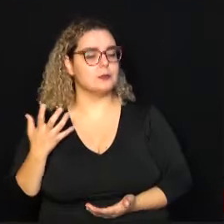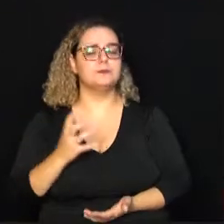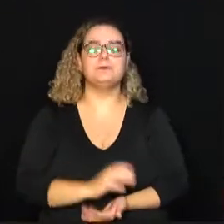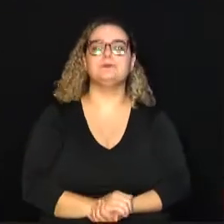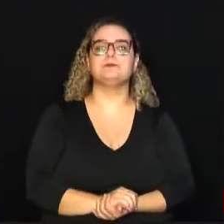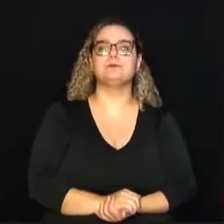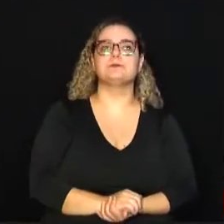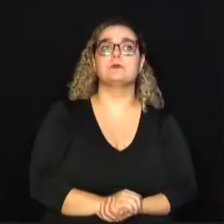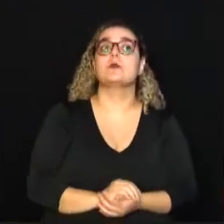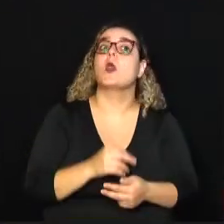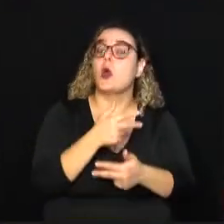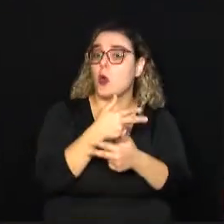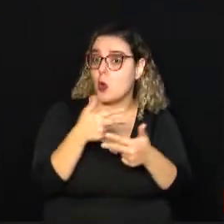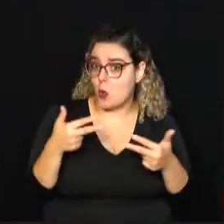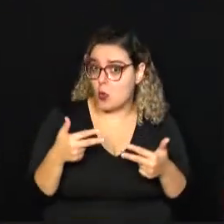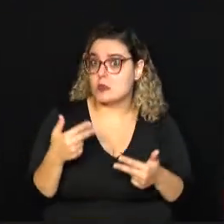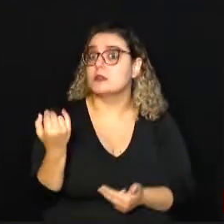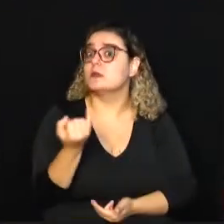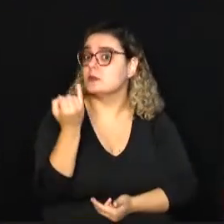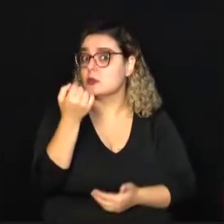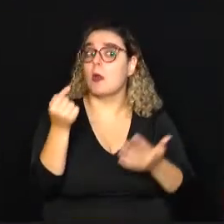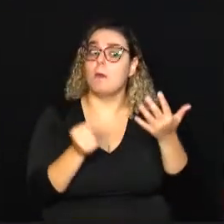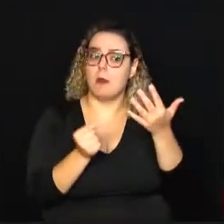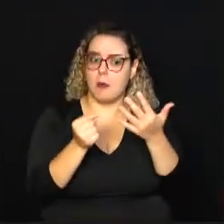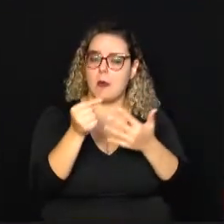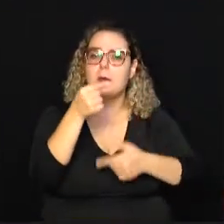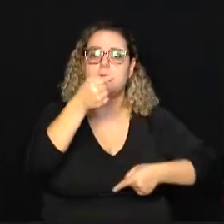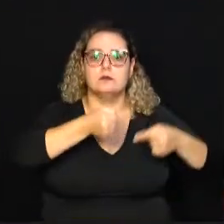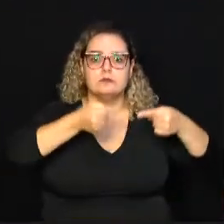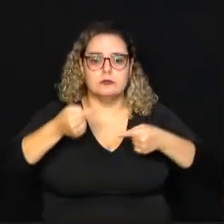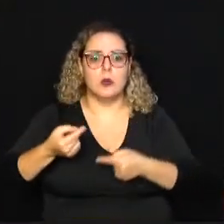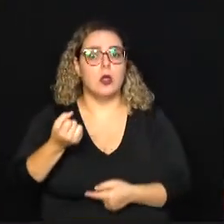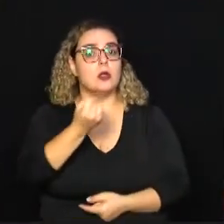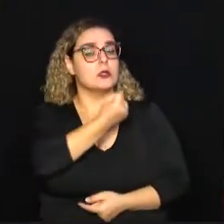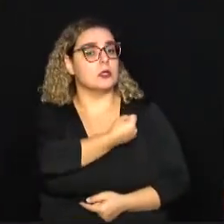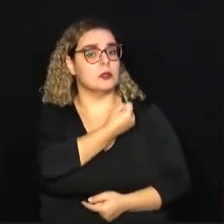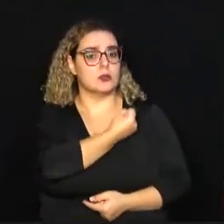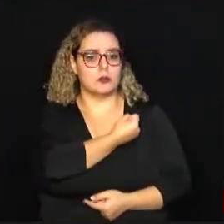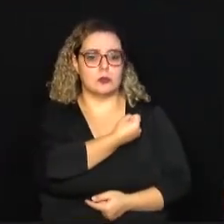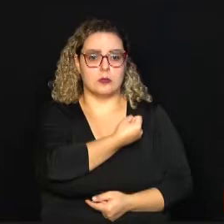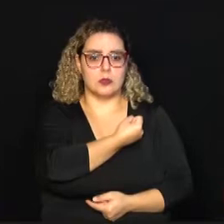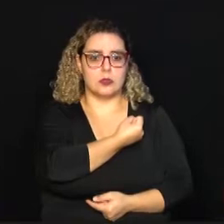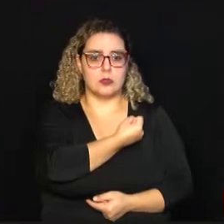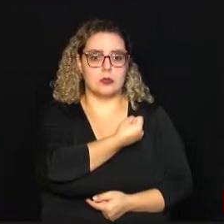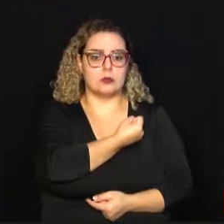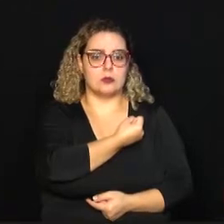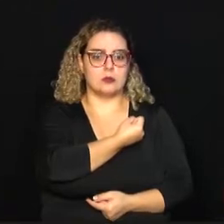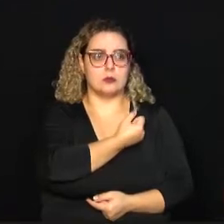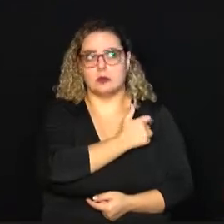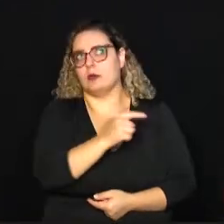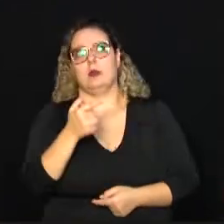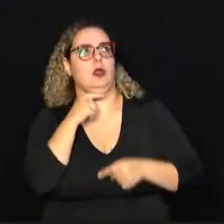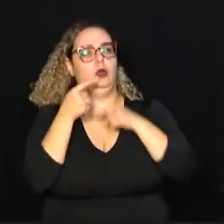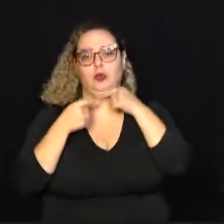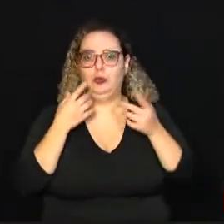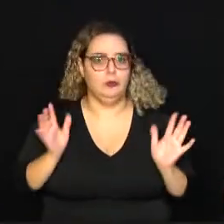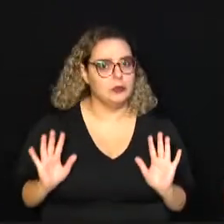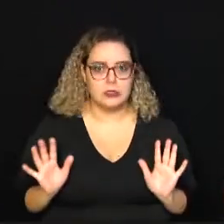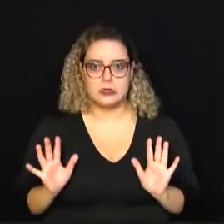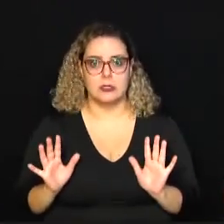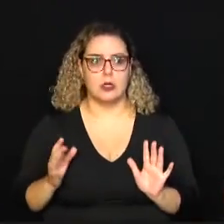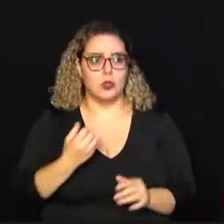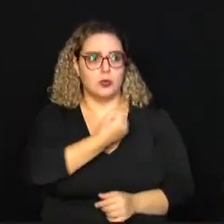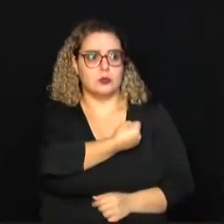são muito importantes para a gente discutir. Esses números são números, não tenham dúvida, números muito